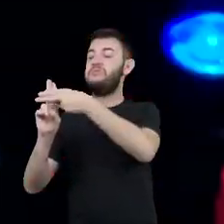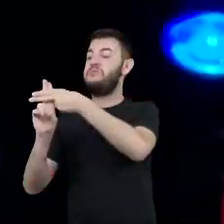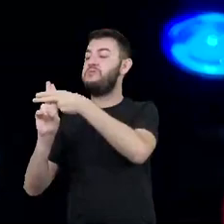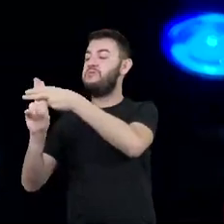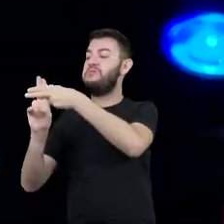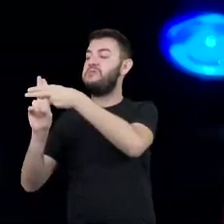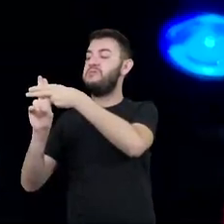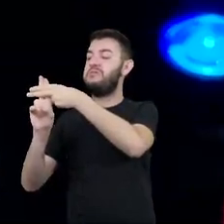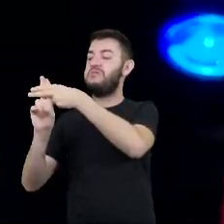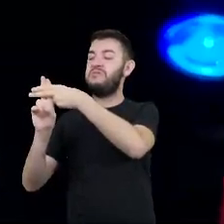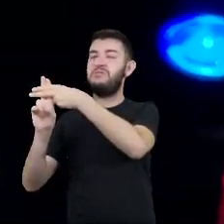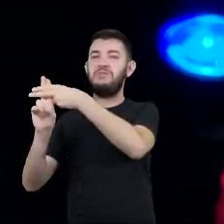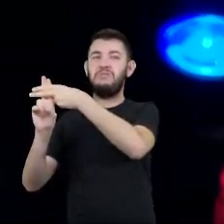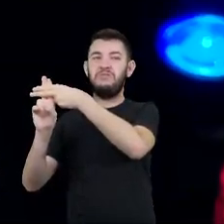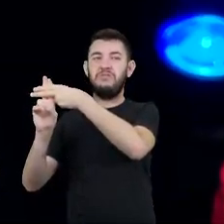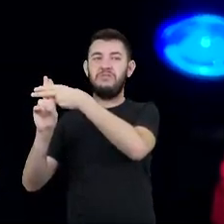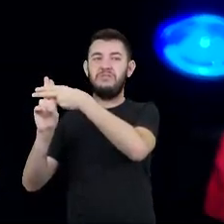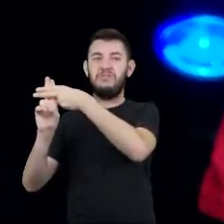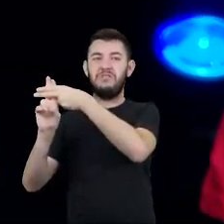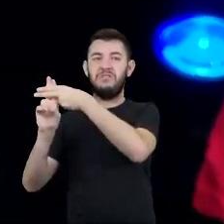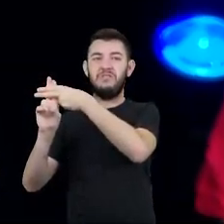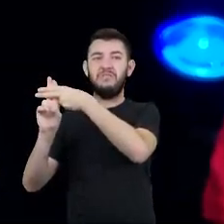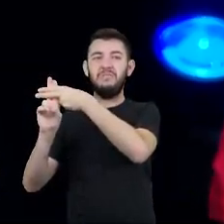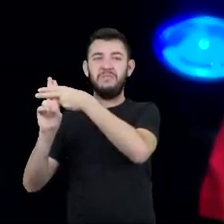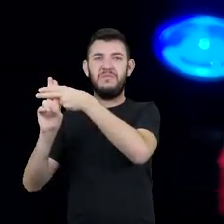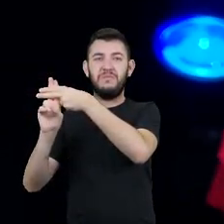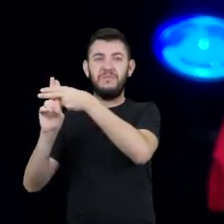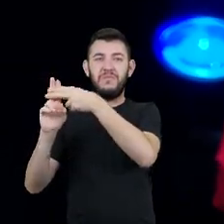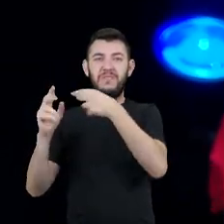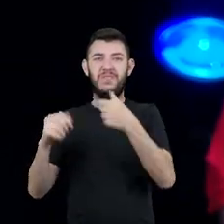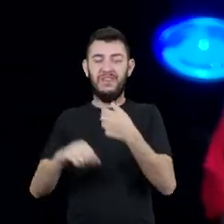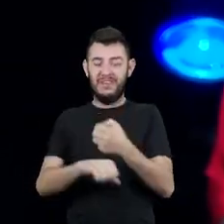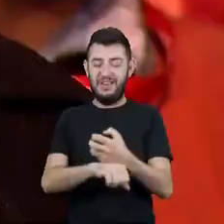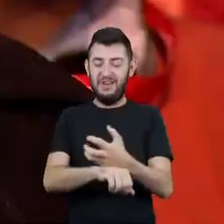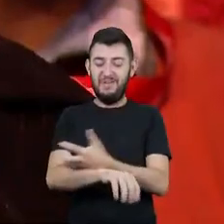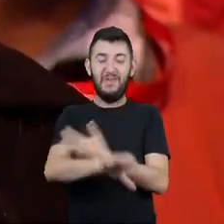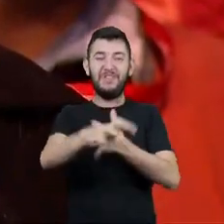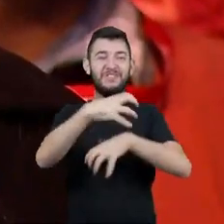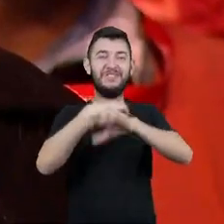eu falei que eu não iria emocionar vocês, mas acabei me emocionando.